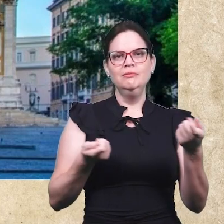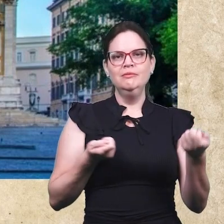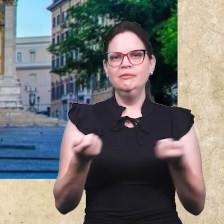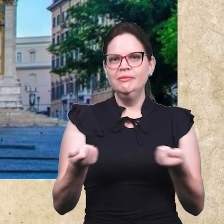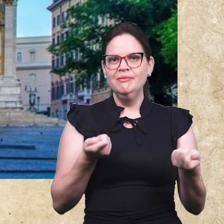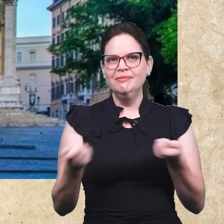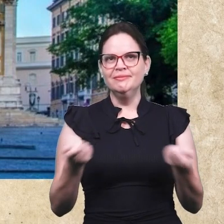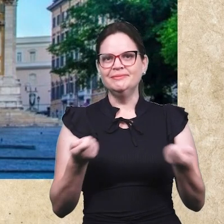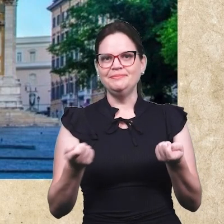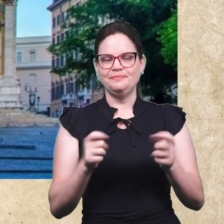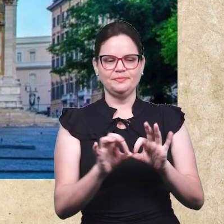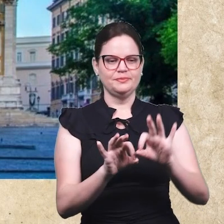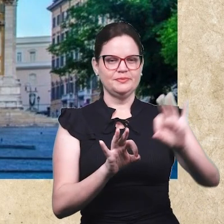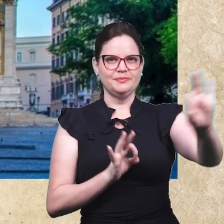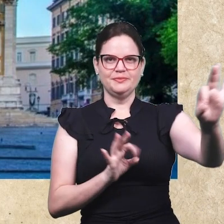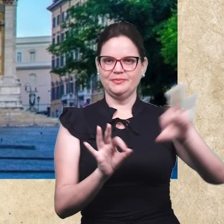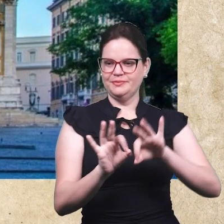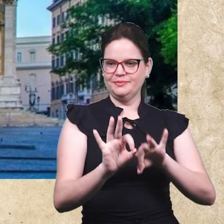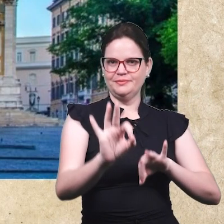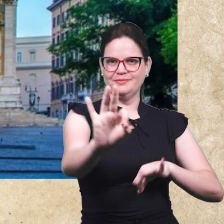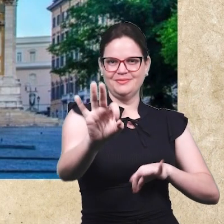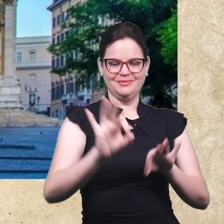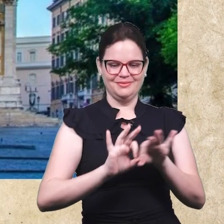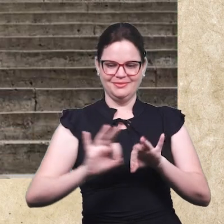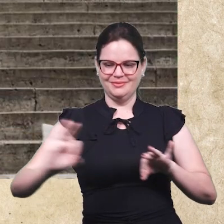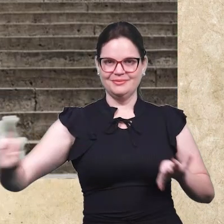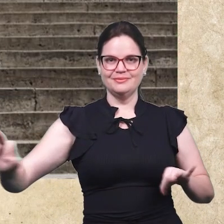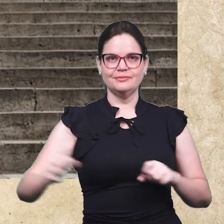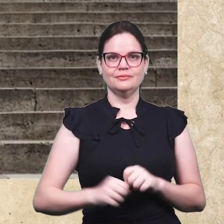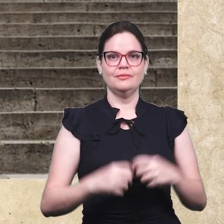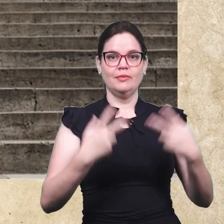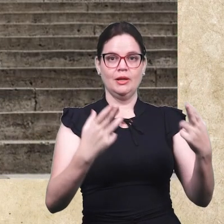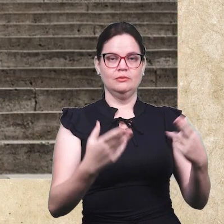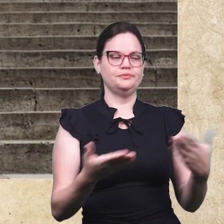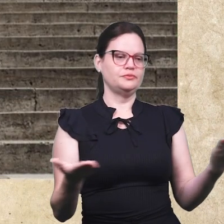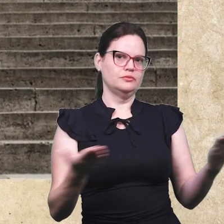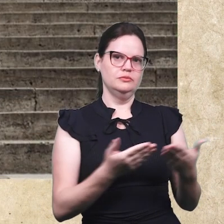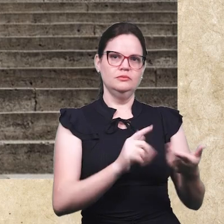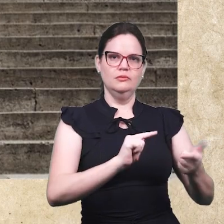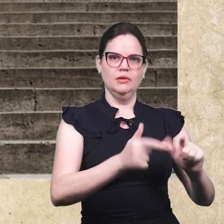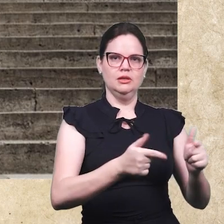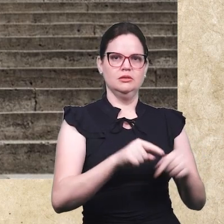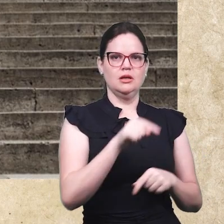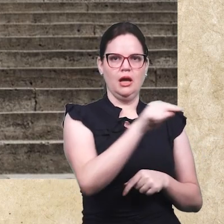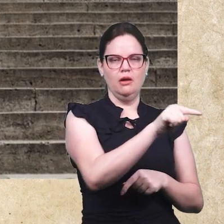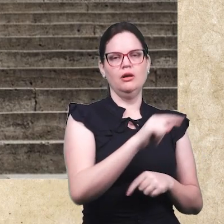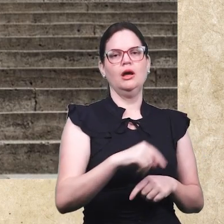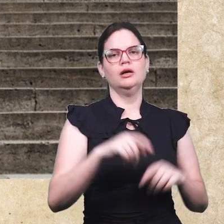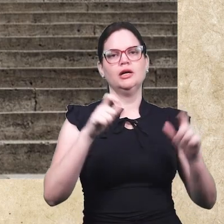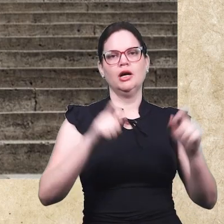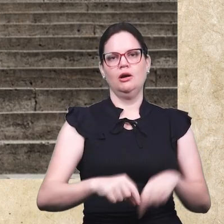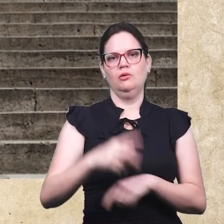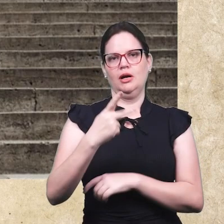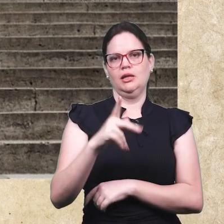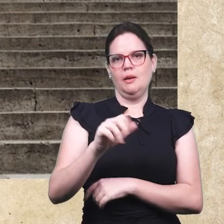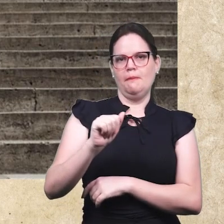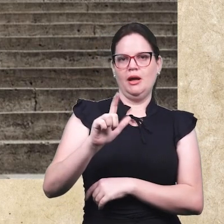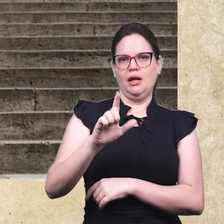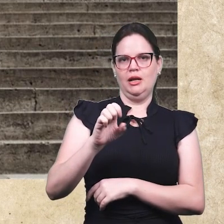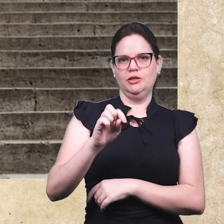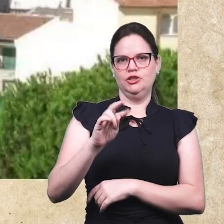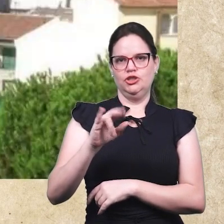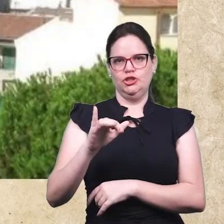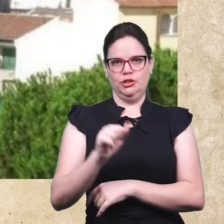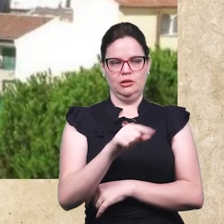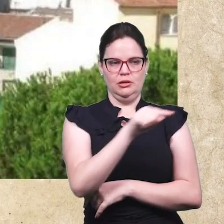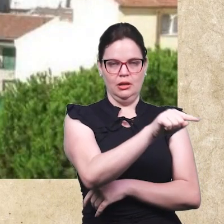para governar tantos quilômetros, como, por exemplo, até a região onde hoje nós conhecemos como a atual Palestina, a região da